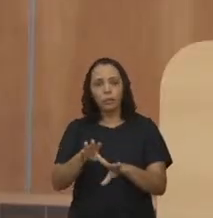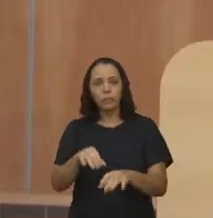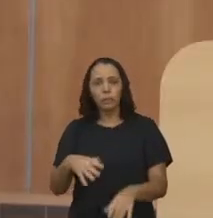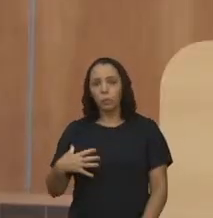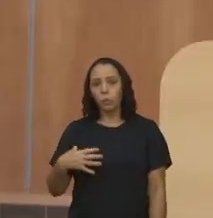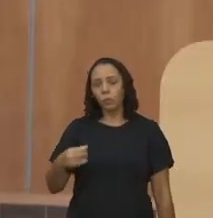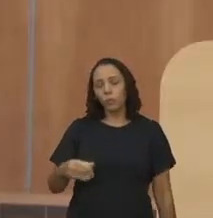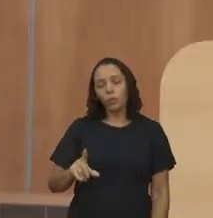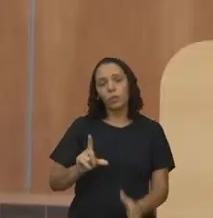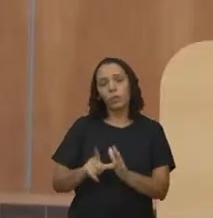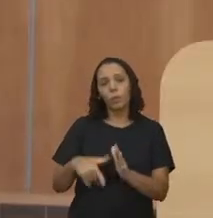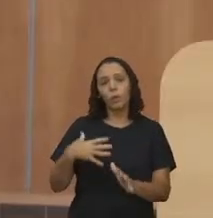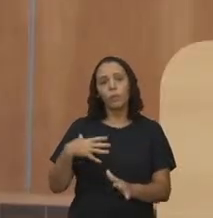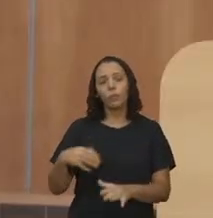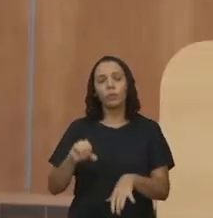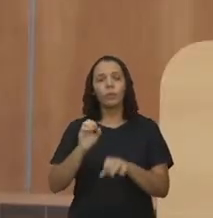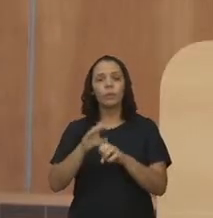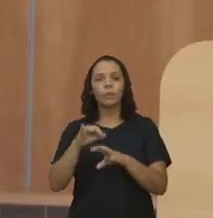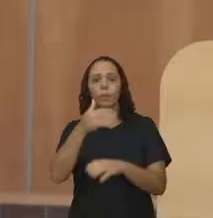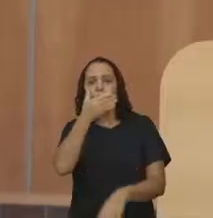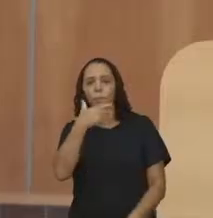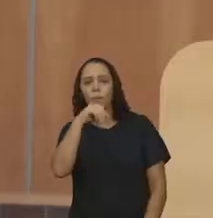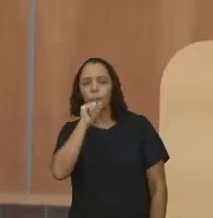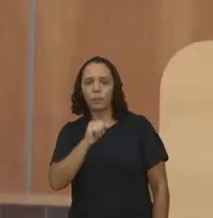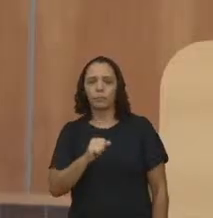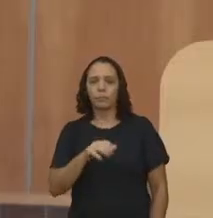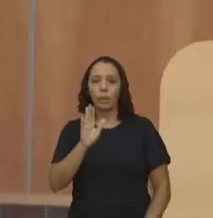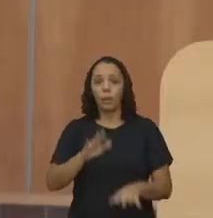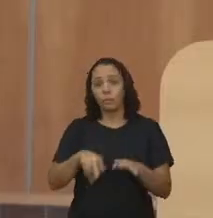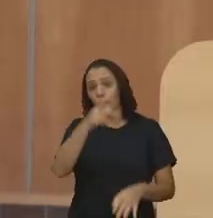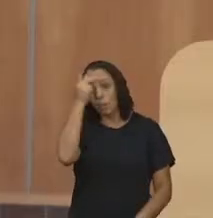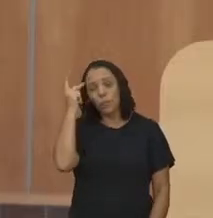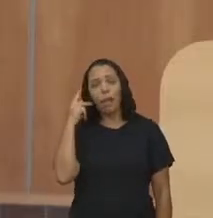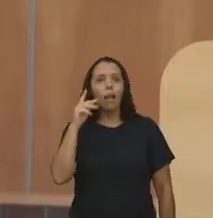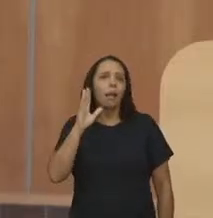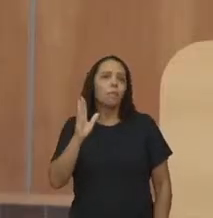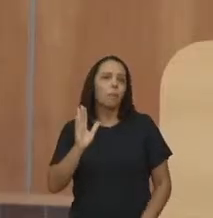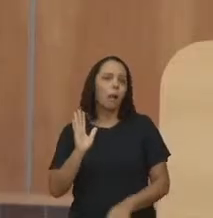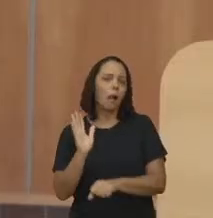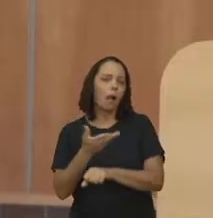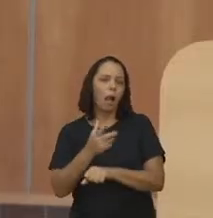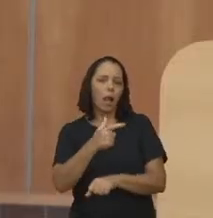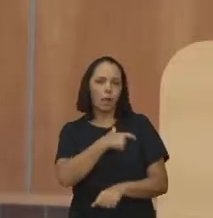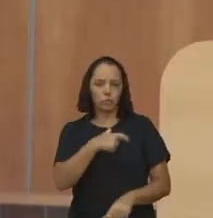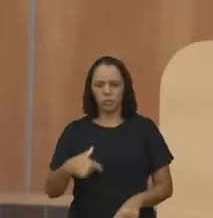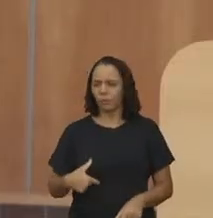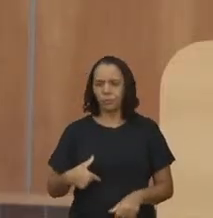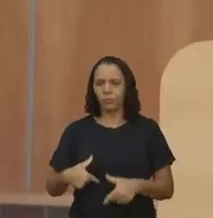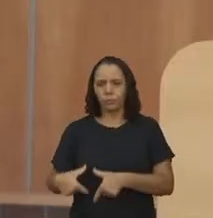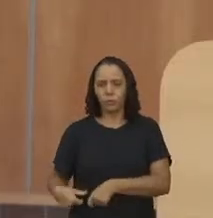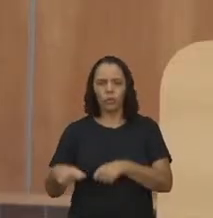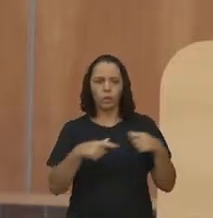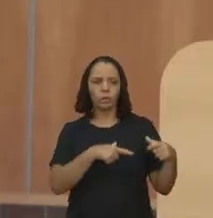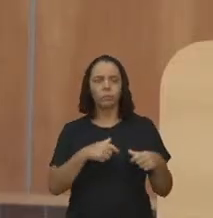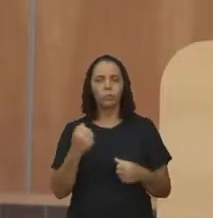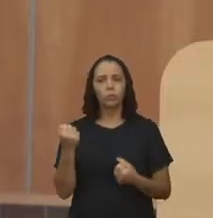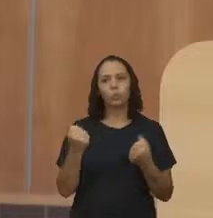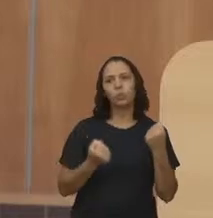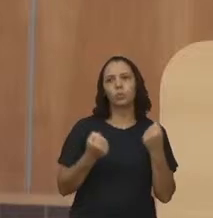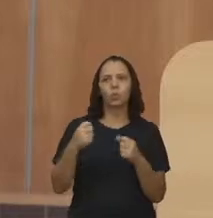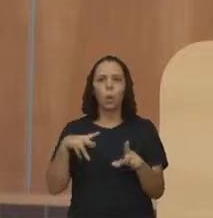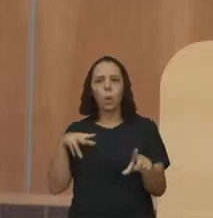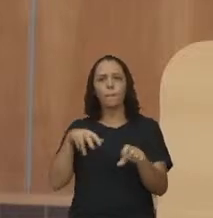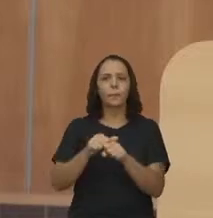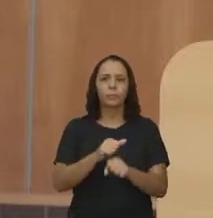muitas vezes a pessoa fala assim, rapidinho, eu vou daqui ali, tiro o cinto, e é onde a pessoa acontece um acidente e não volta mais. Aquela bobeirinha que